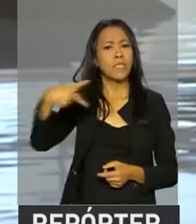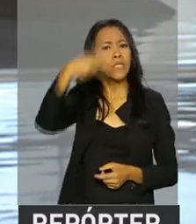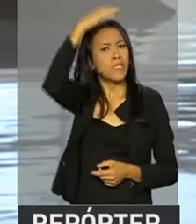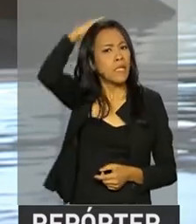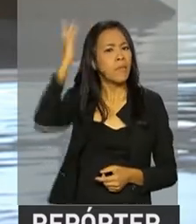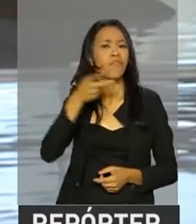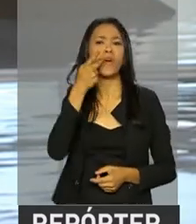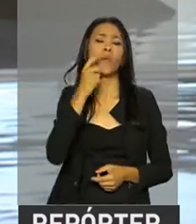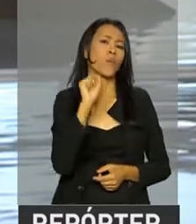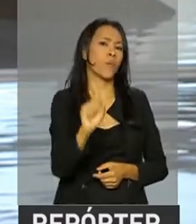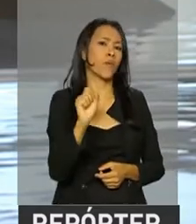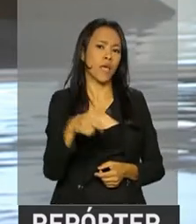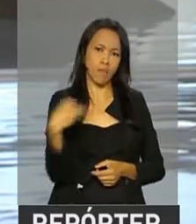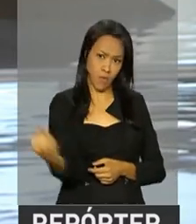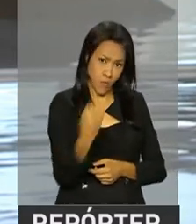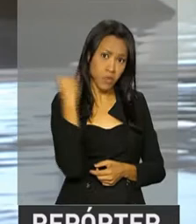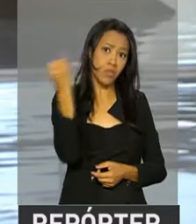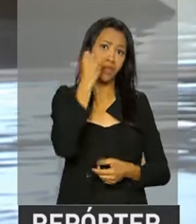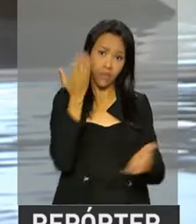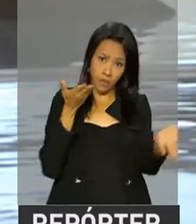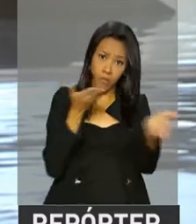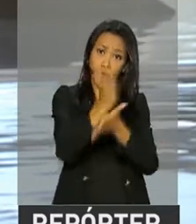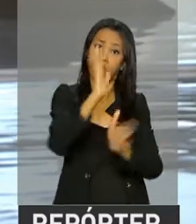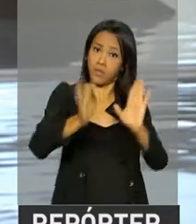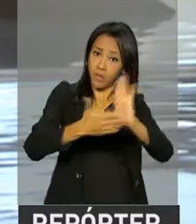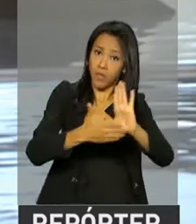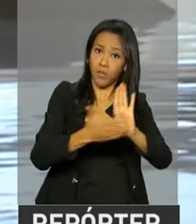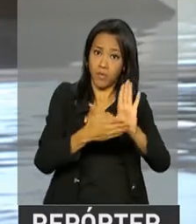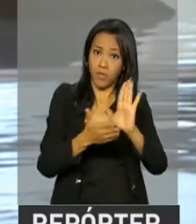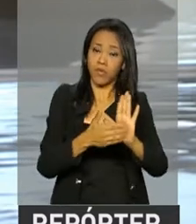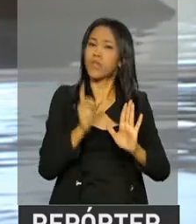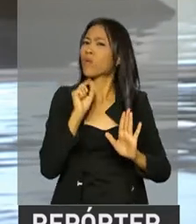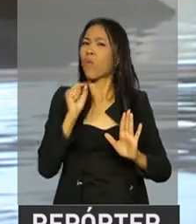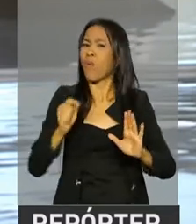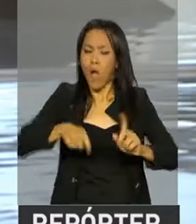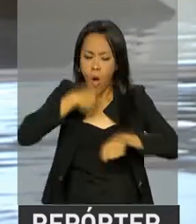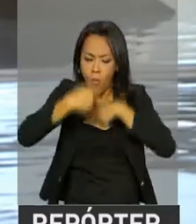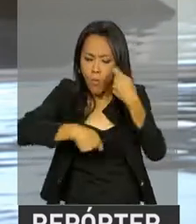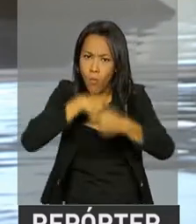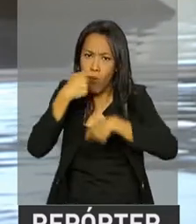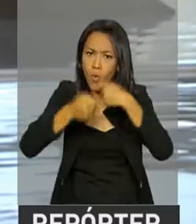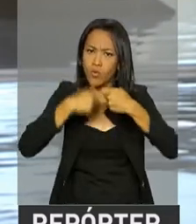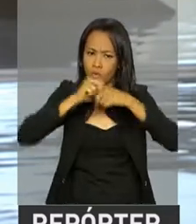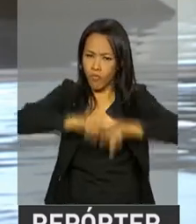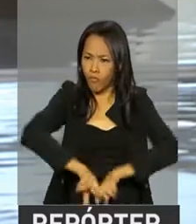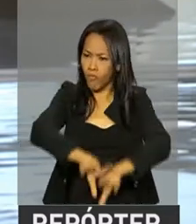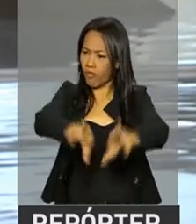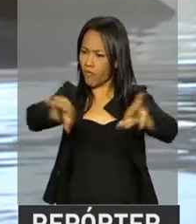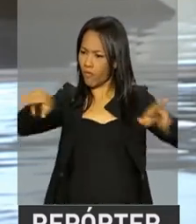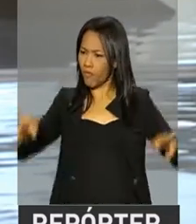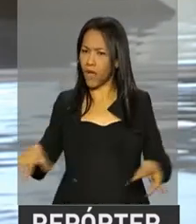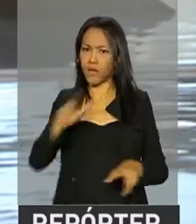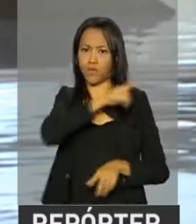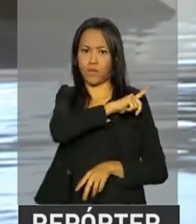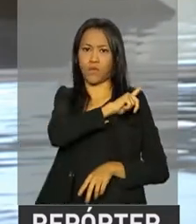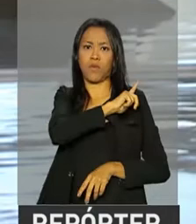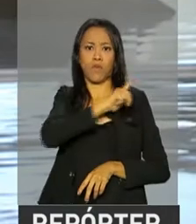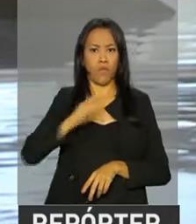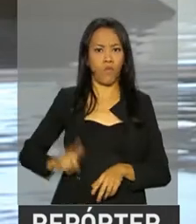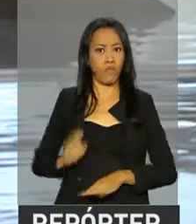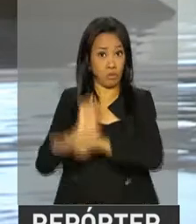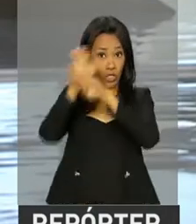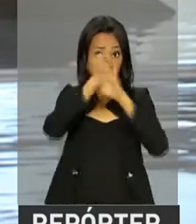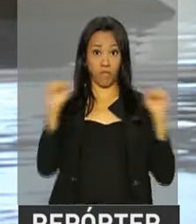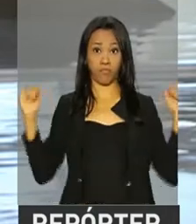reafirmou a importância da aprovação dessa medida isso em um almoço com a governadores o governo já tinha anunciado também que